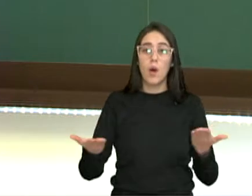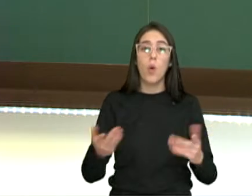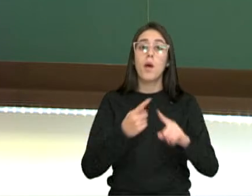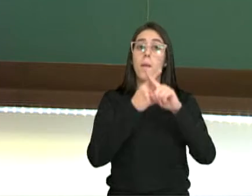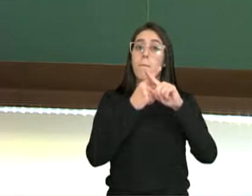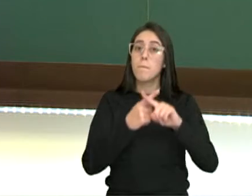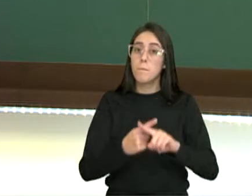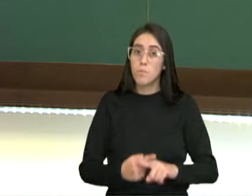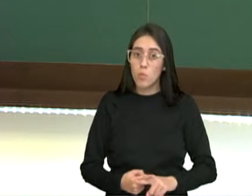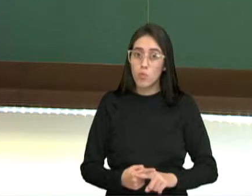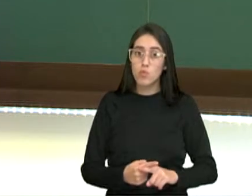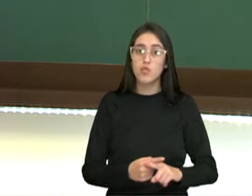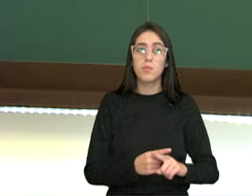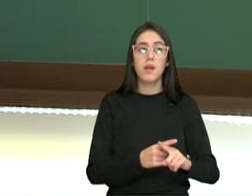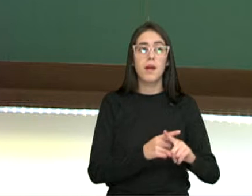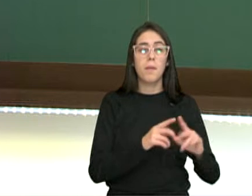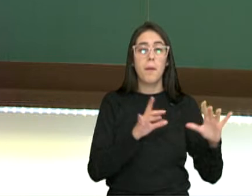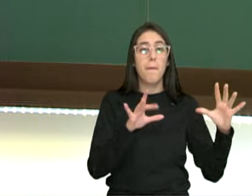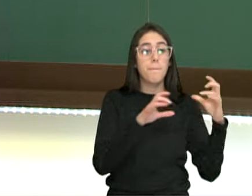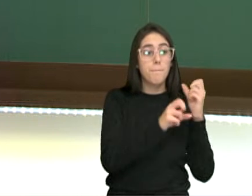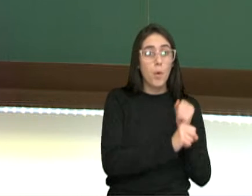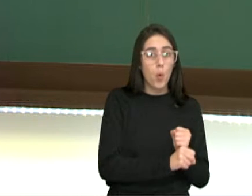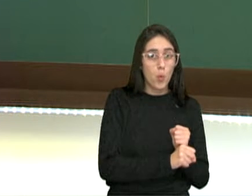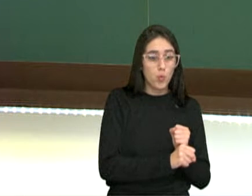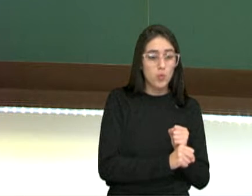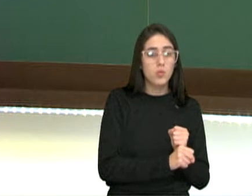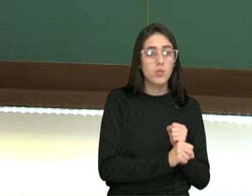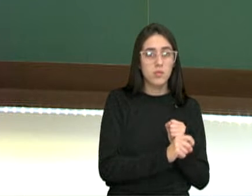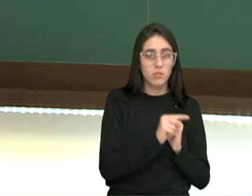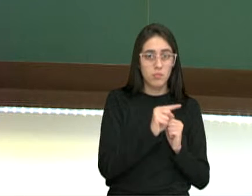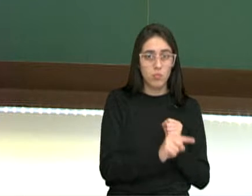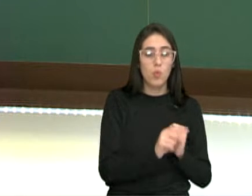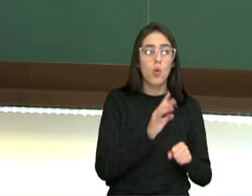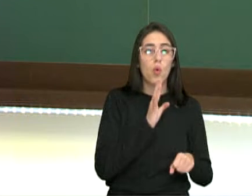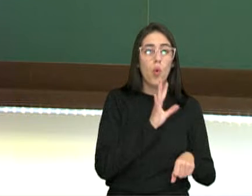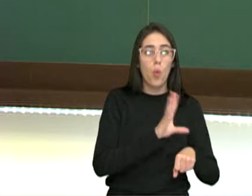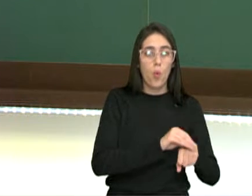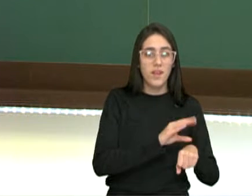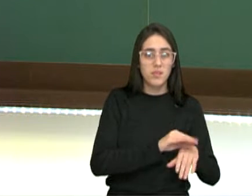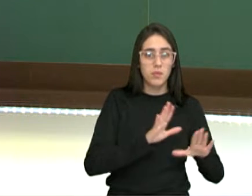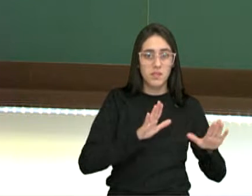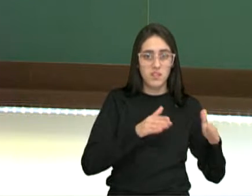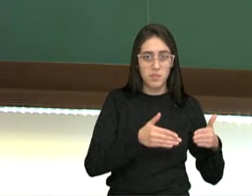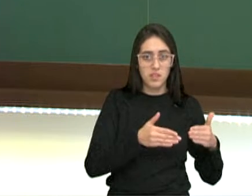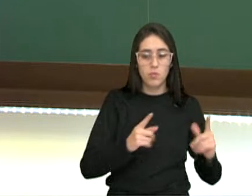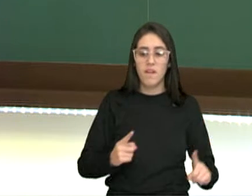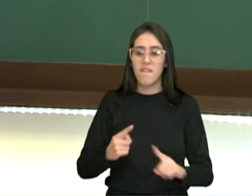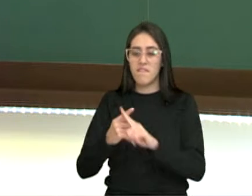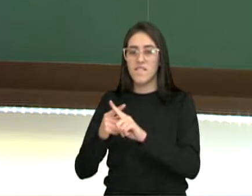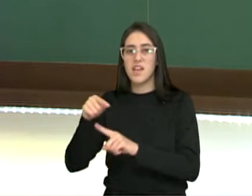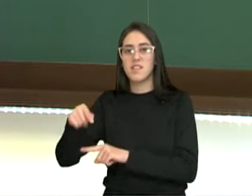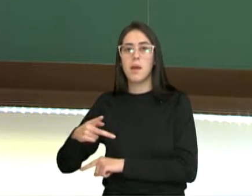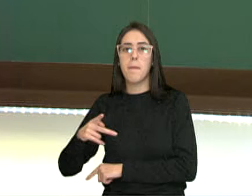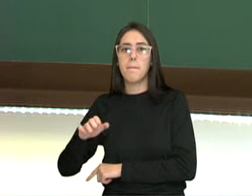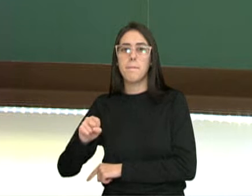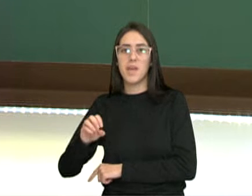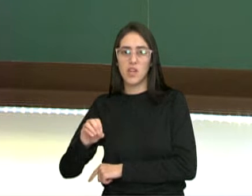a quantidade de pontos de conhecimentos específicos pelo peso que é